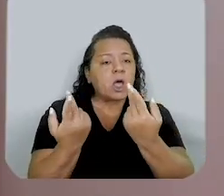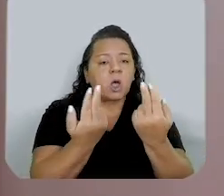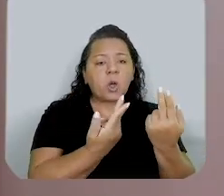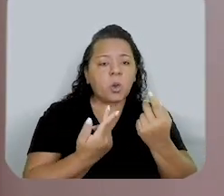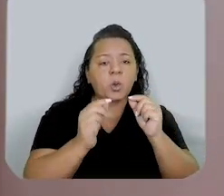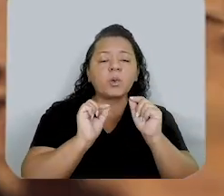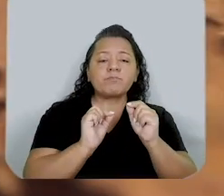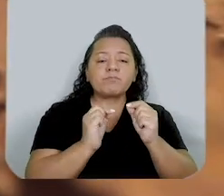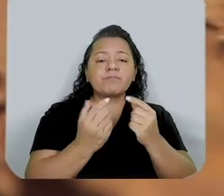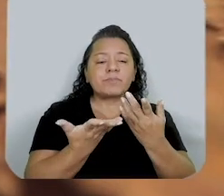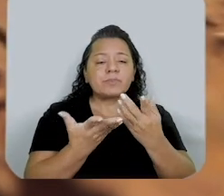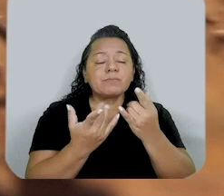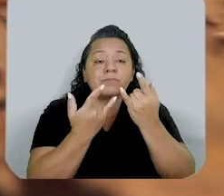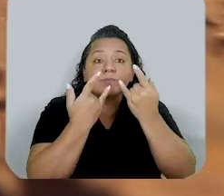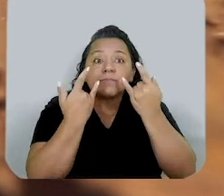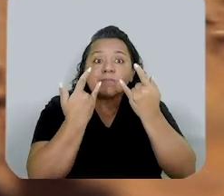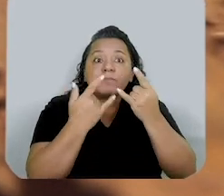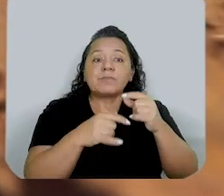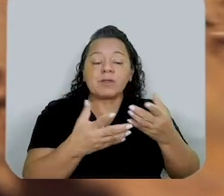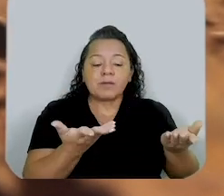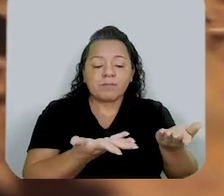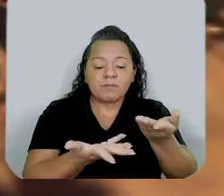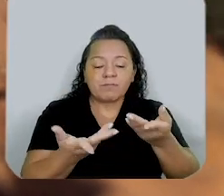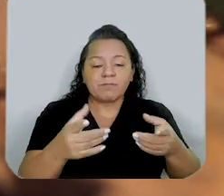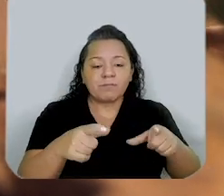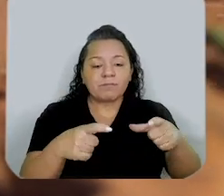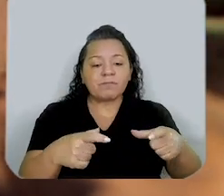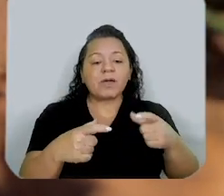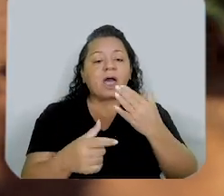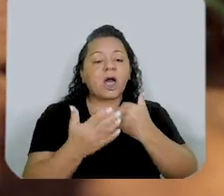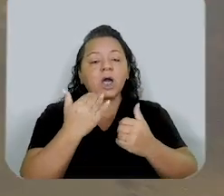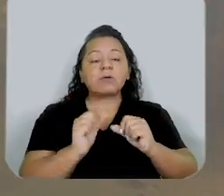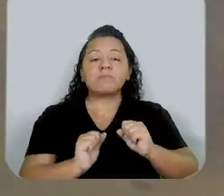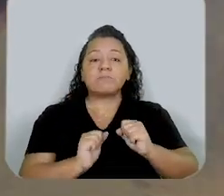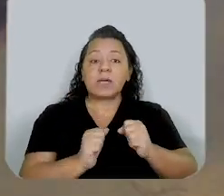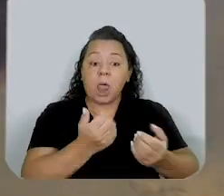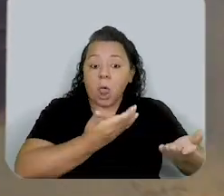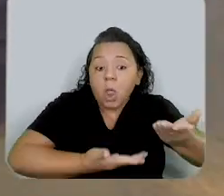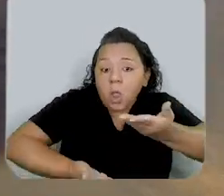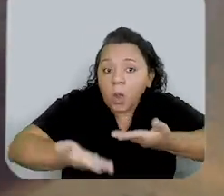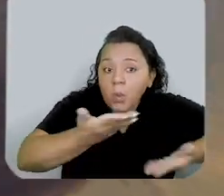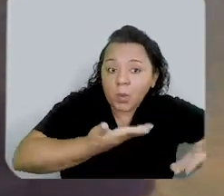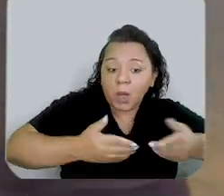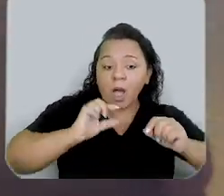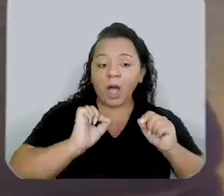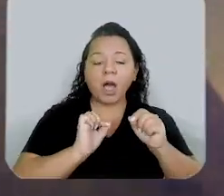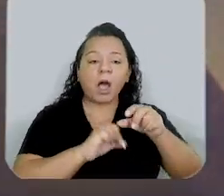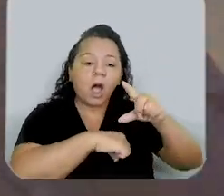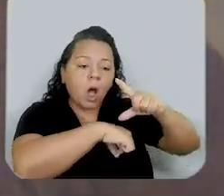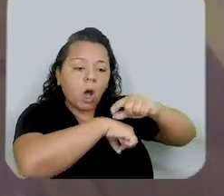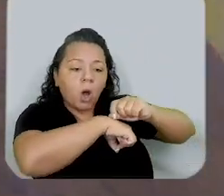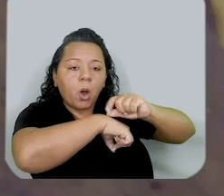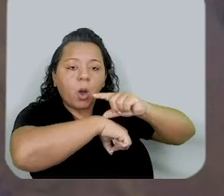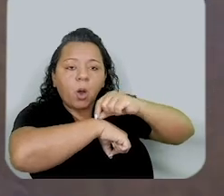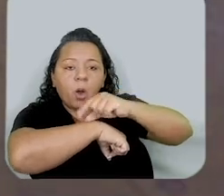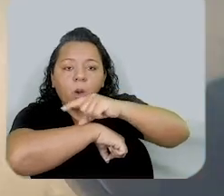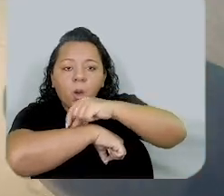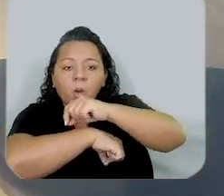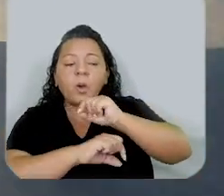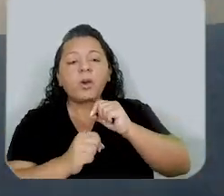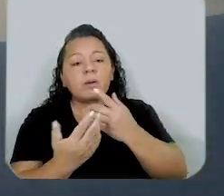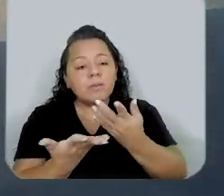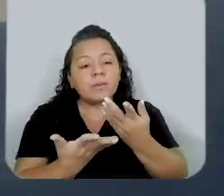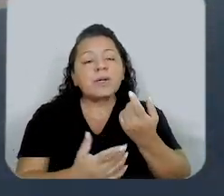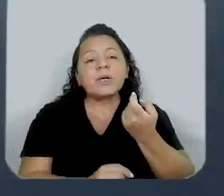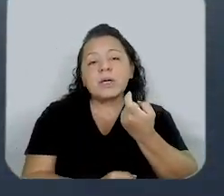a formiga é diretamente uma relação com a terra. A nossa relação com o peixe que a gente come aqui é diretamente